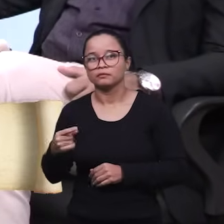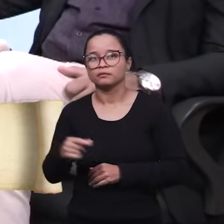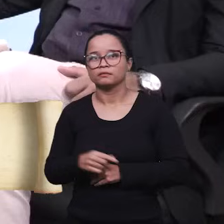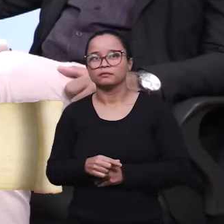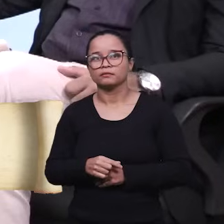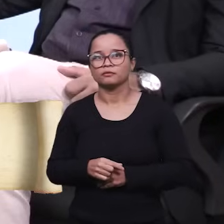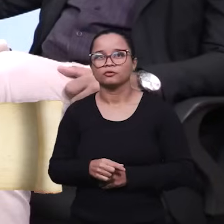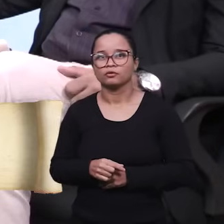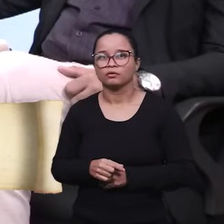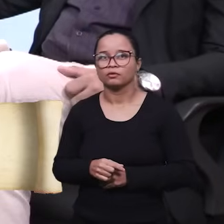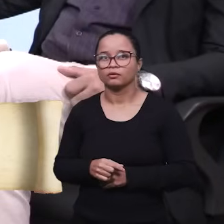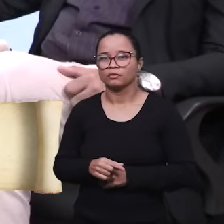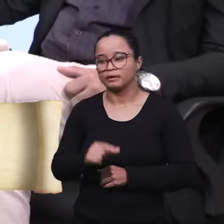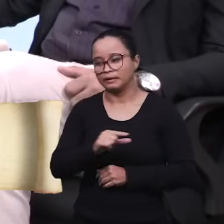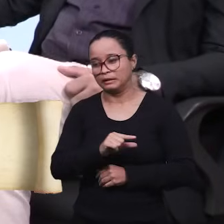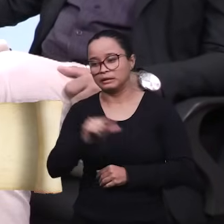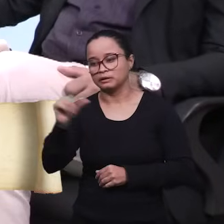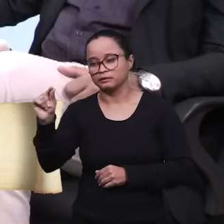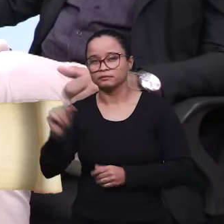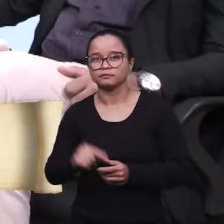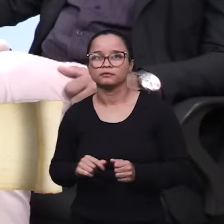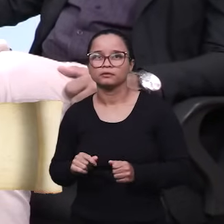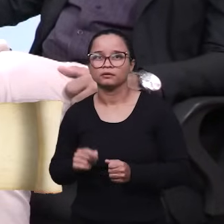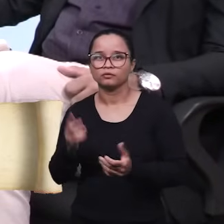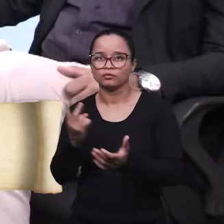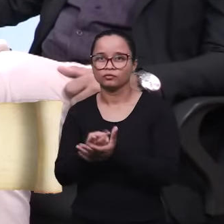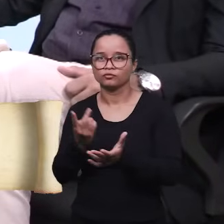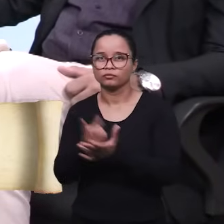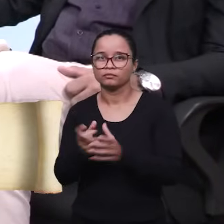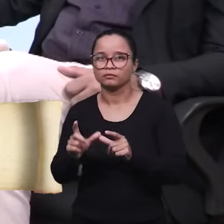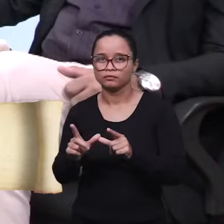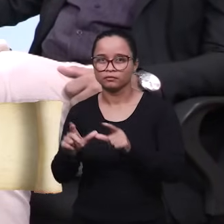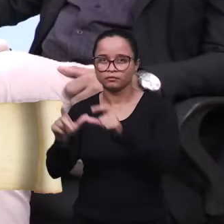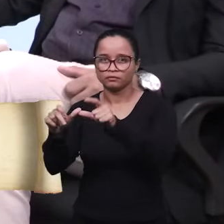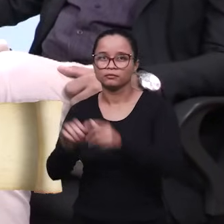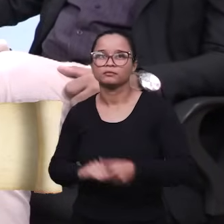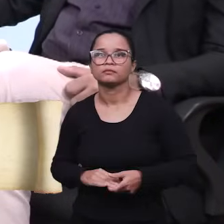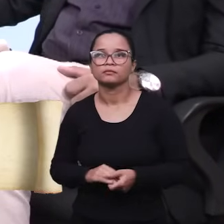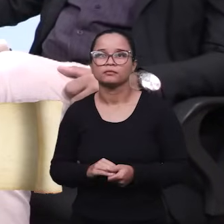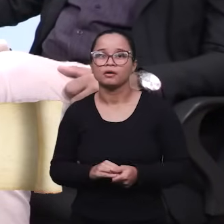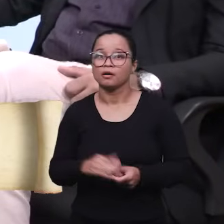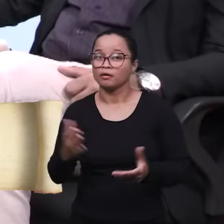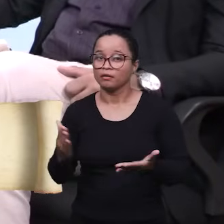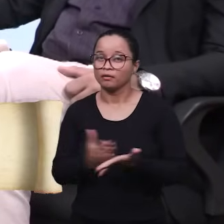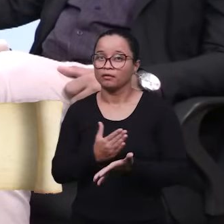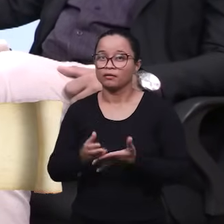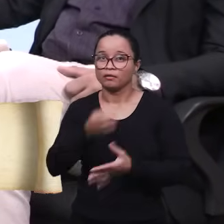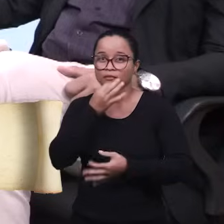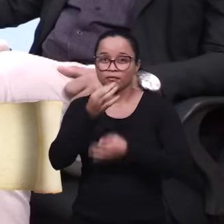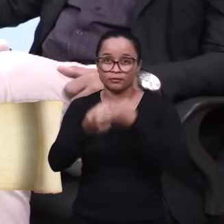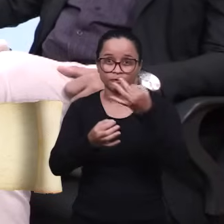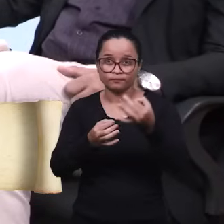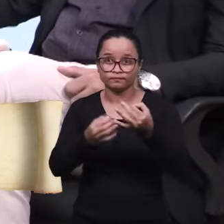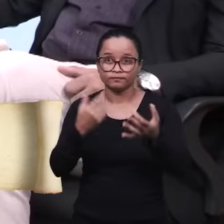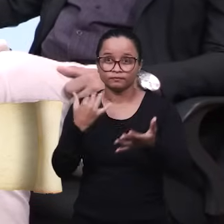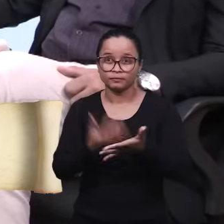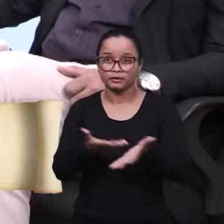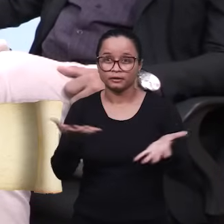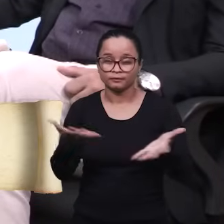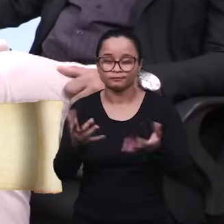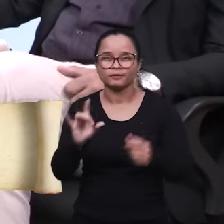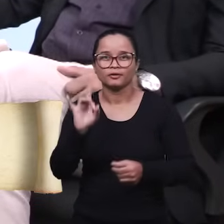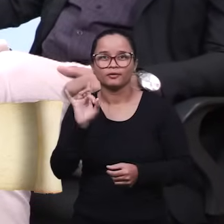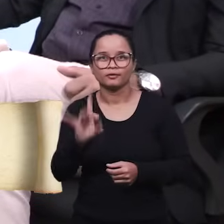eles partiram seguindo viagem. Algum comentário até aqui? Eu só queria fazer um